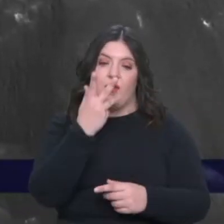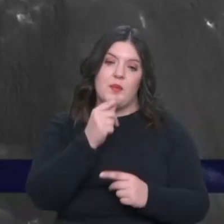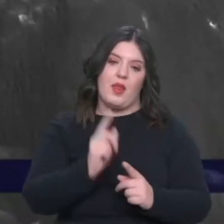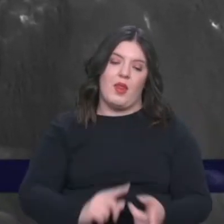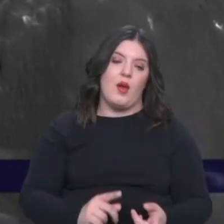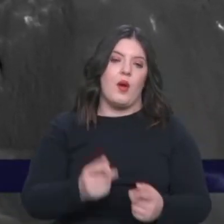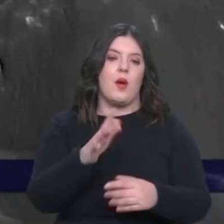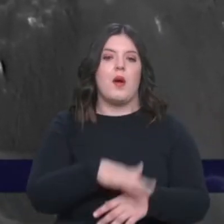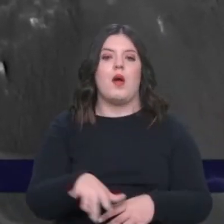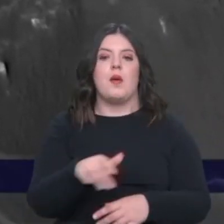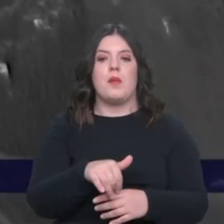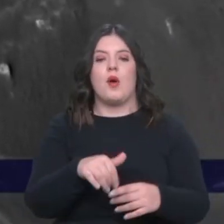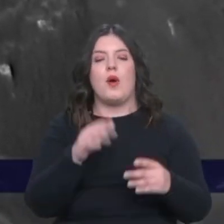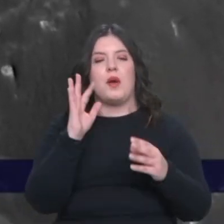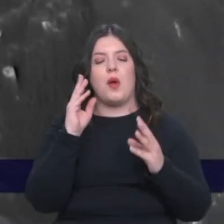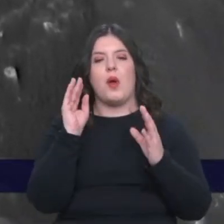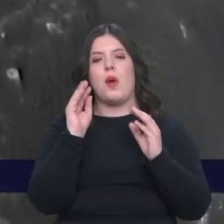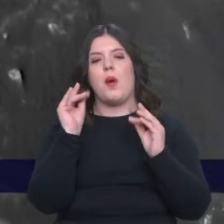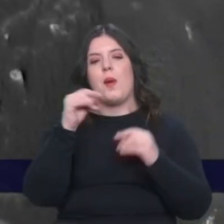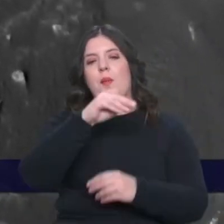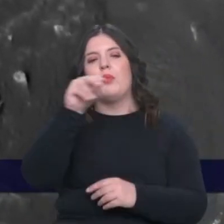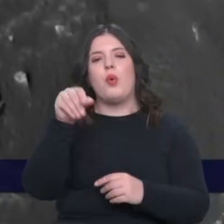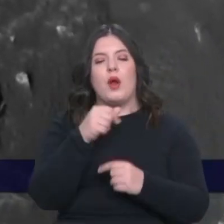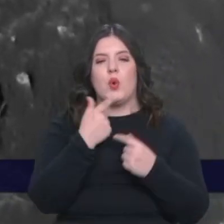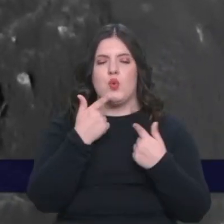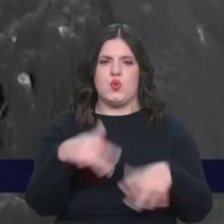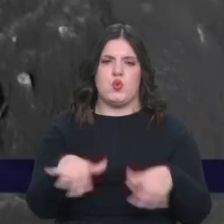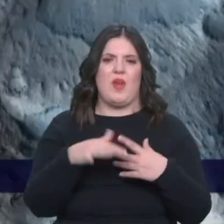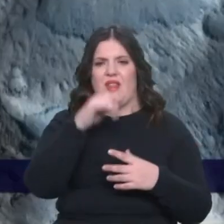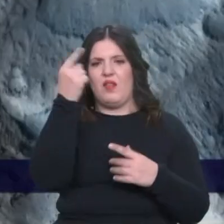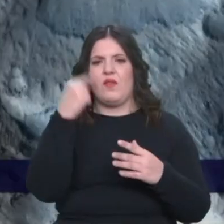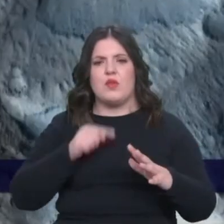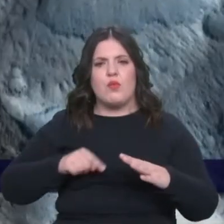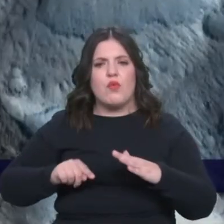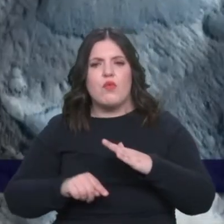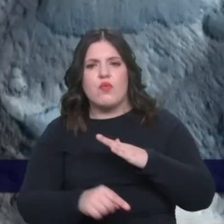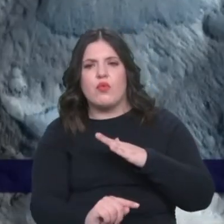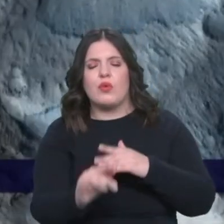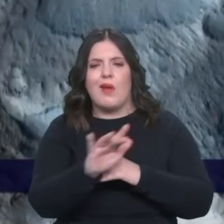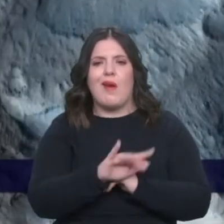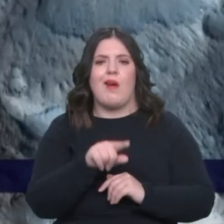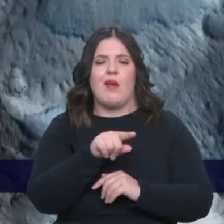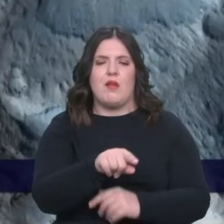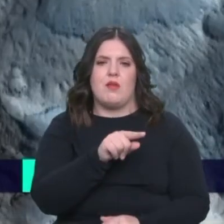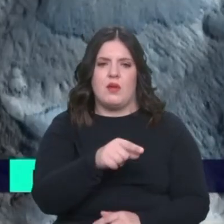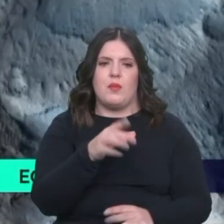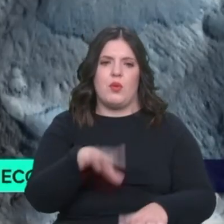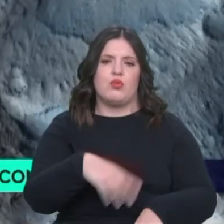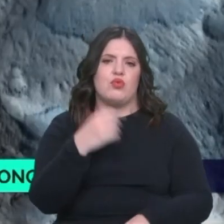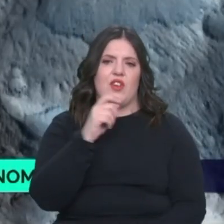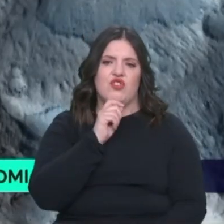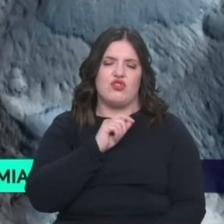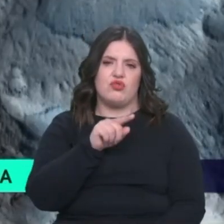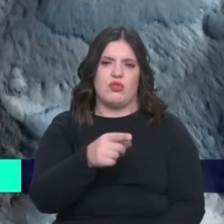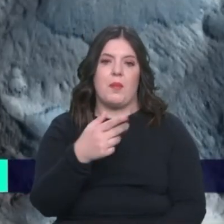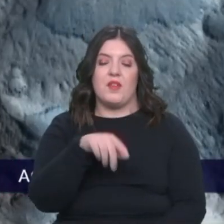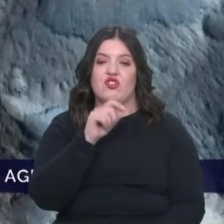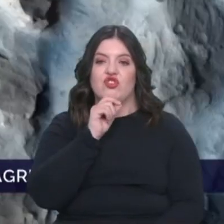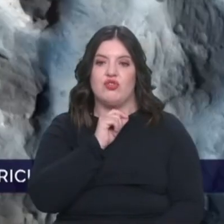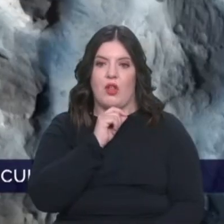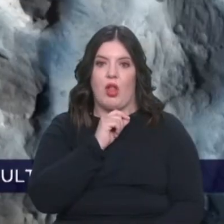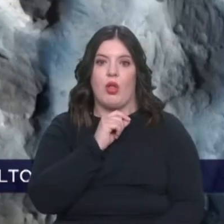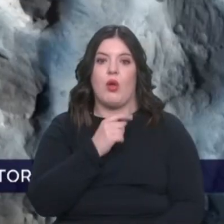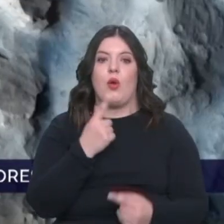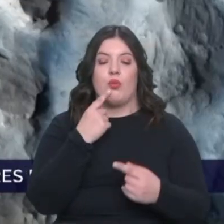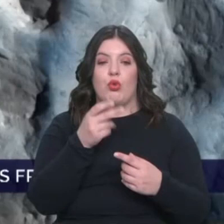É uma zona cheia de poeira. É muito difícil ir até às profundidades desta zona de mar para ir buscar aquele gelo todo, mas é um gelo muito